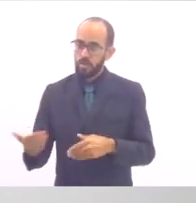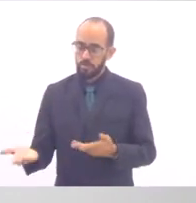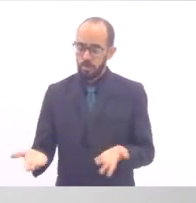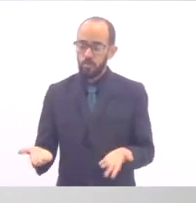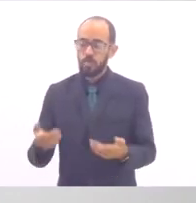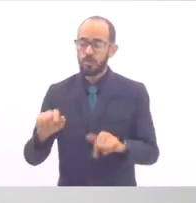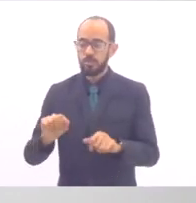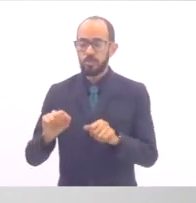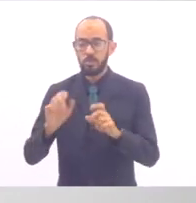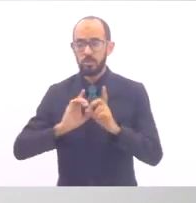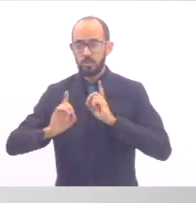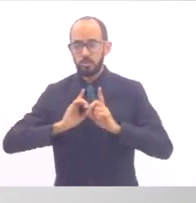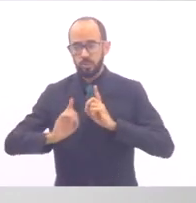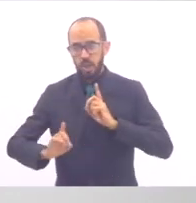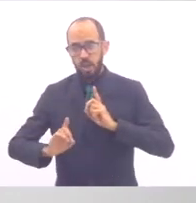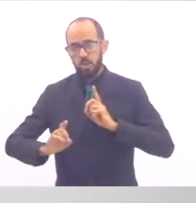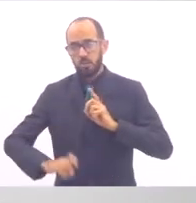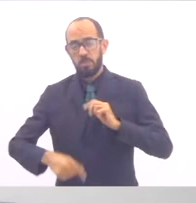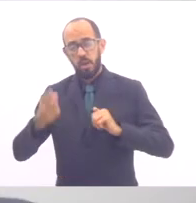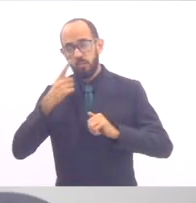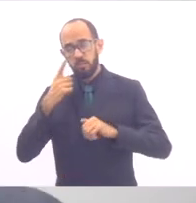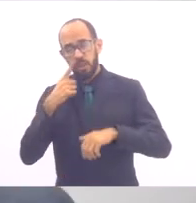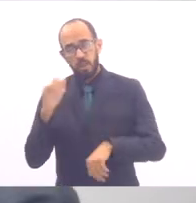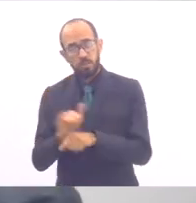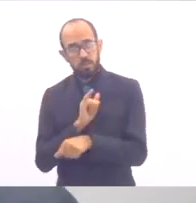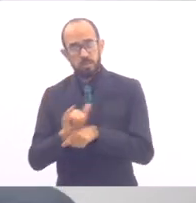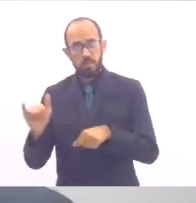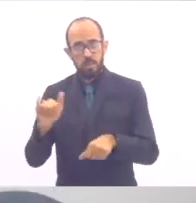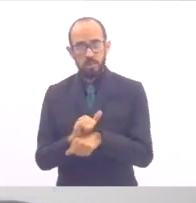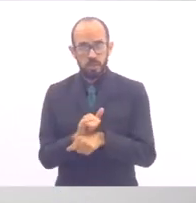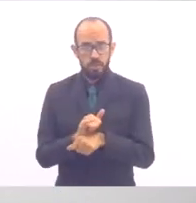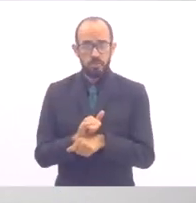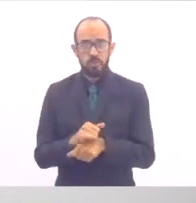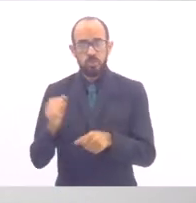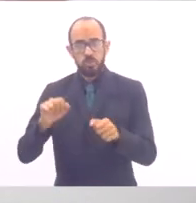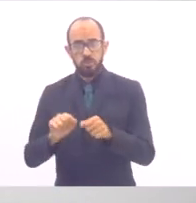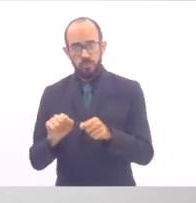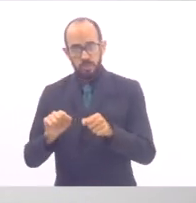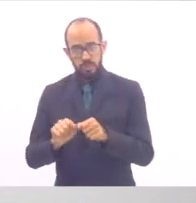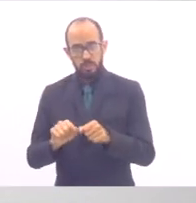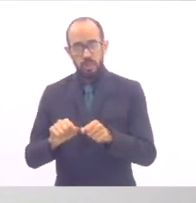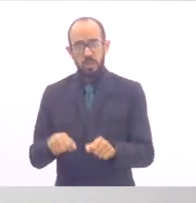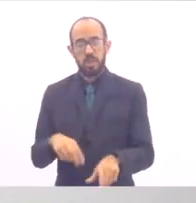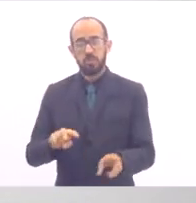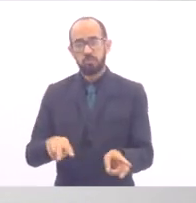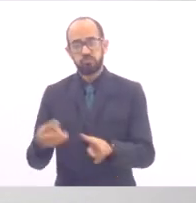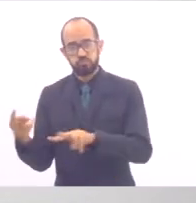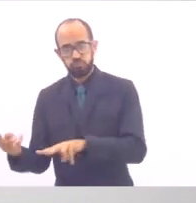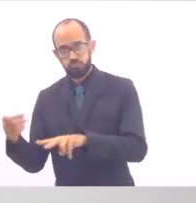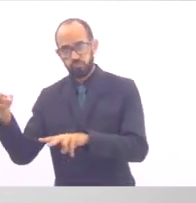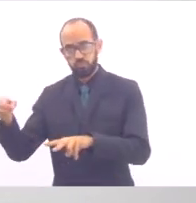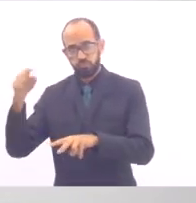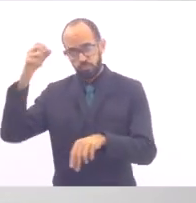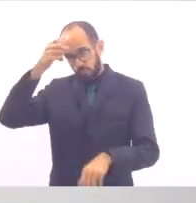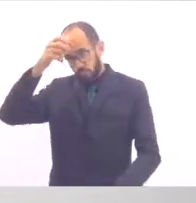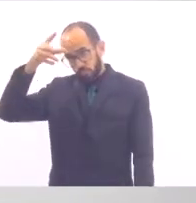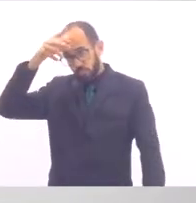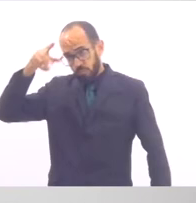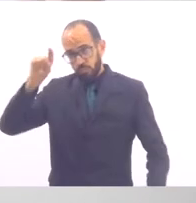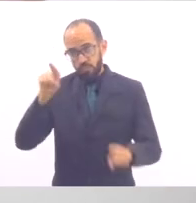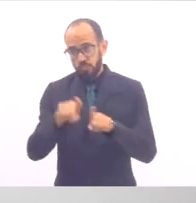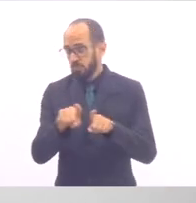estão nesse diálogo de ver a melhor forma de conduzir isso também na frente dos municípios, para que isso seja de uma